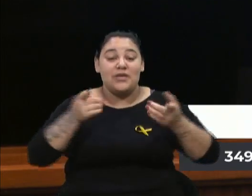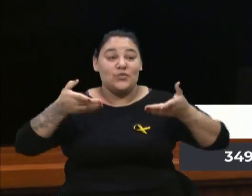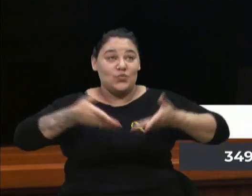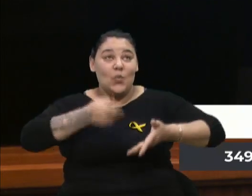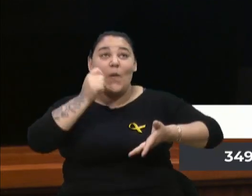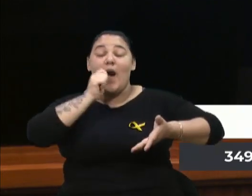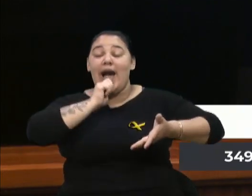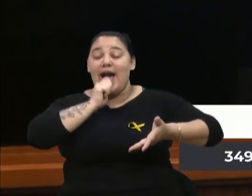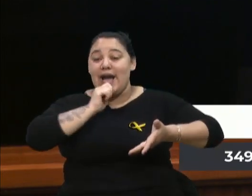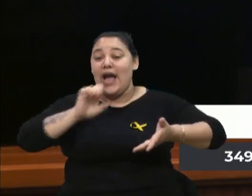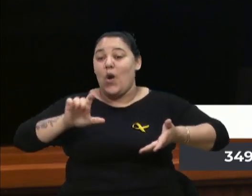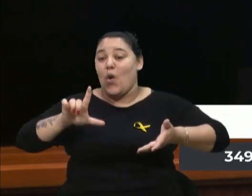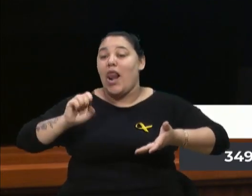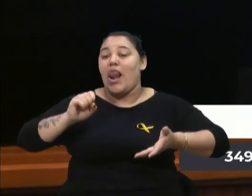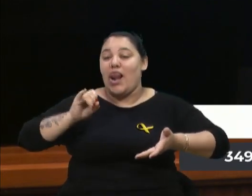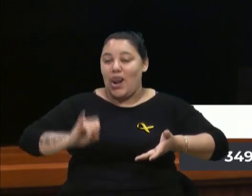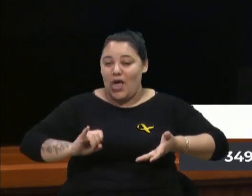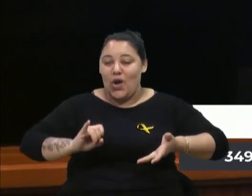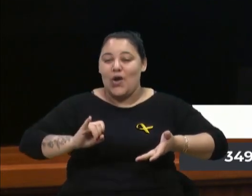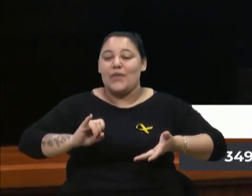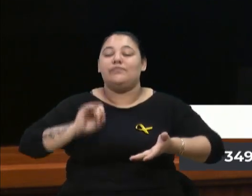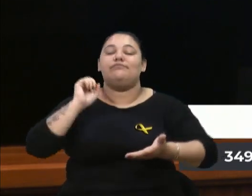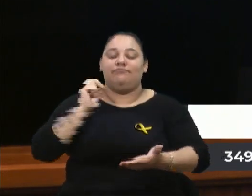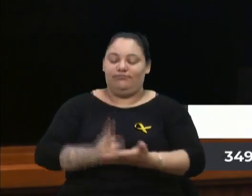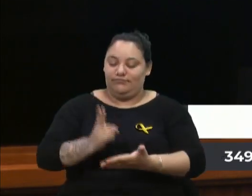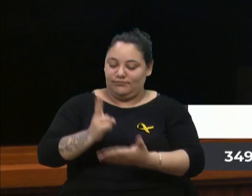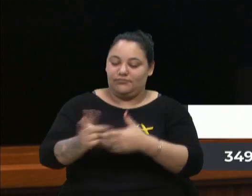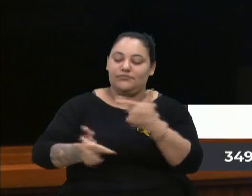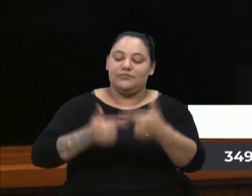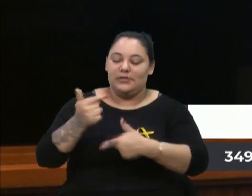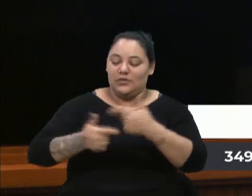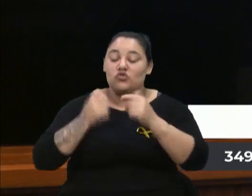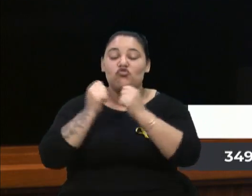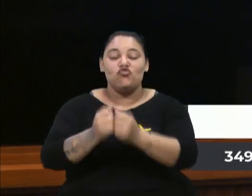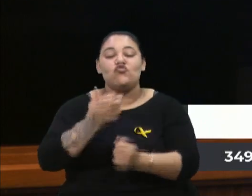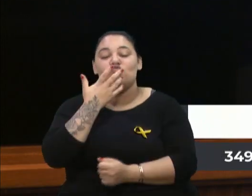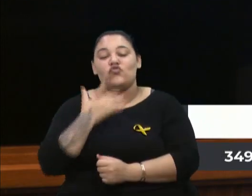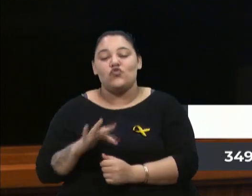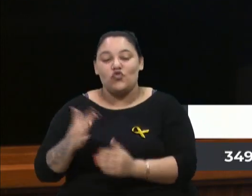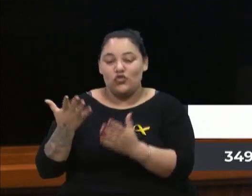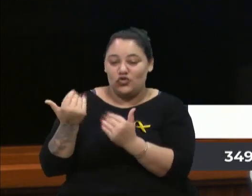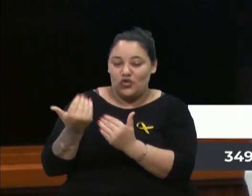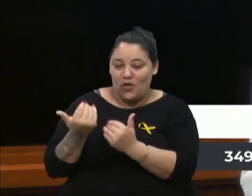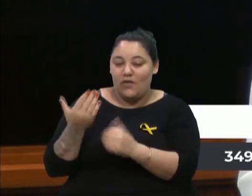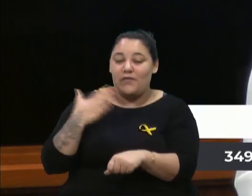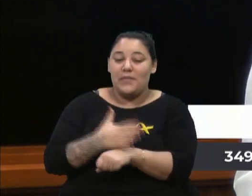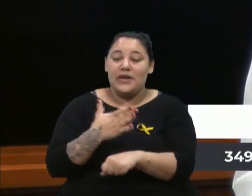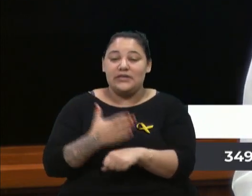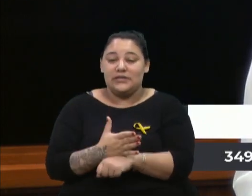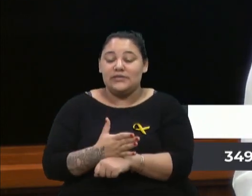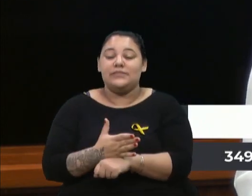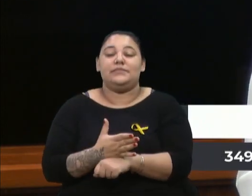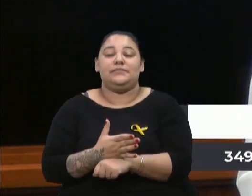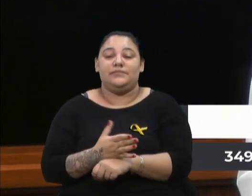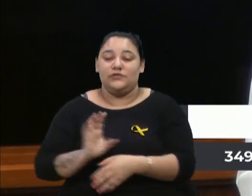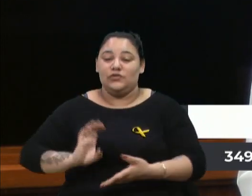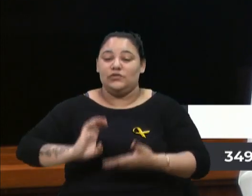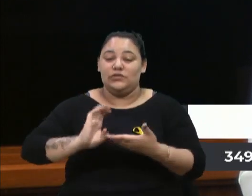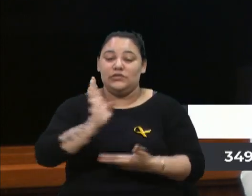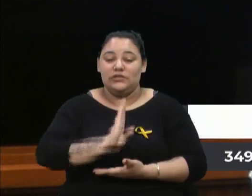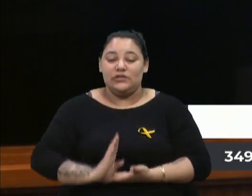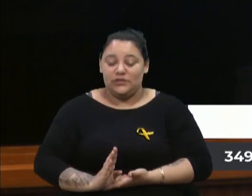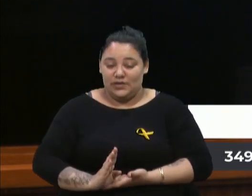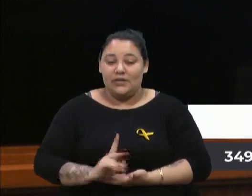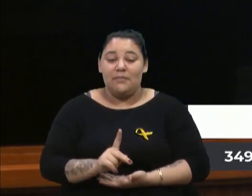ainda o Eloy Galon atua nessa área das crianças e adolescentes, faz parte do Conselho Nacional da Pastoral do